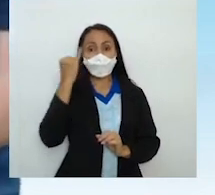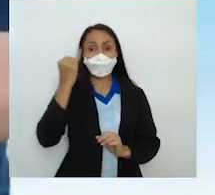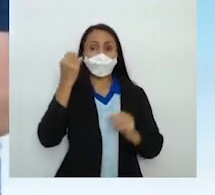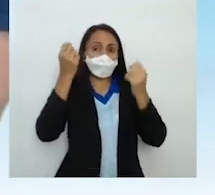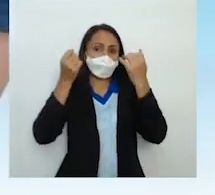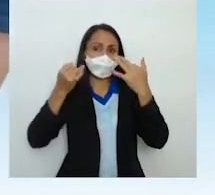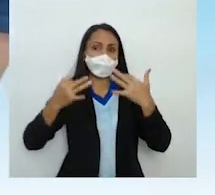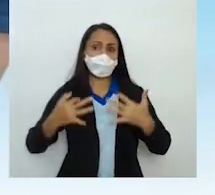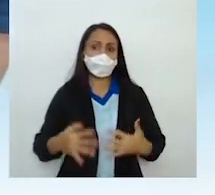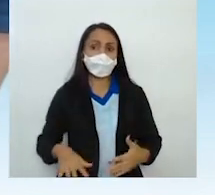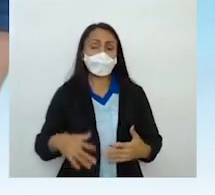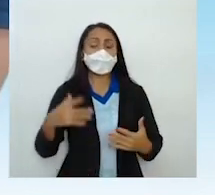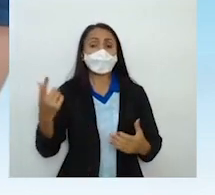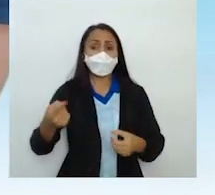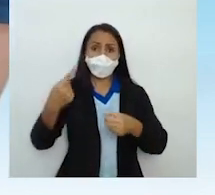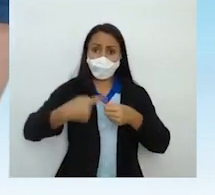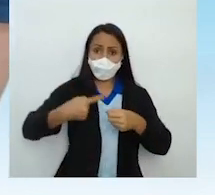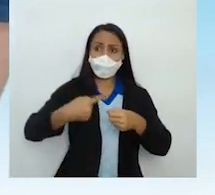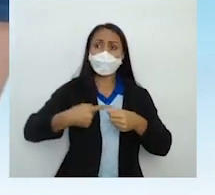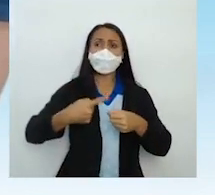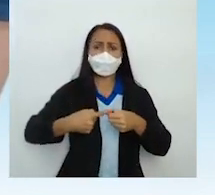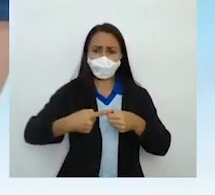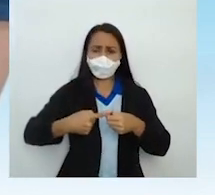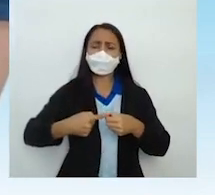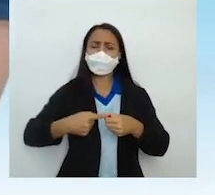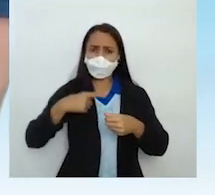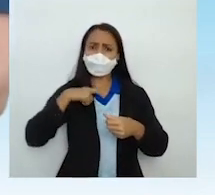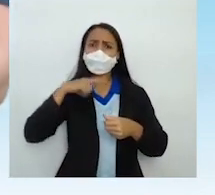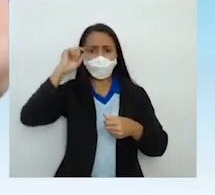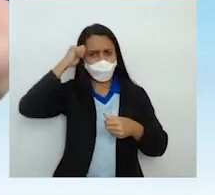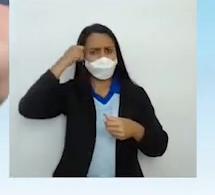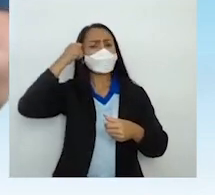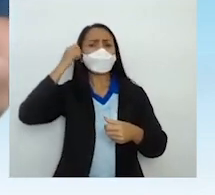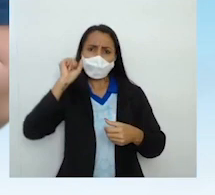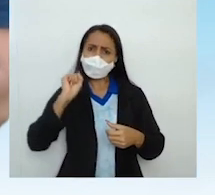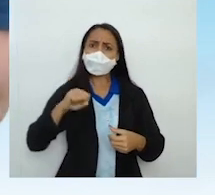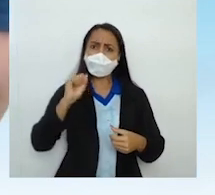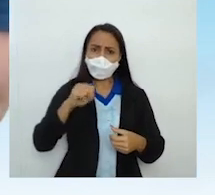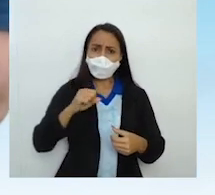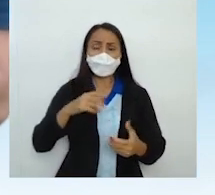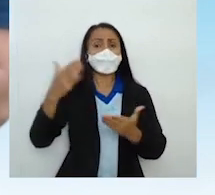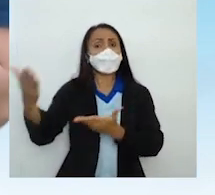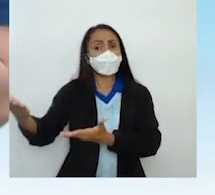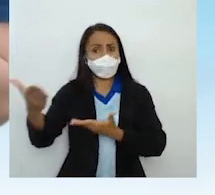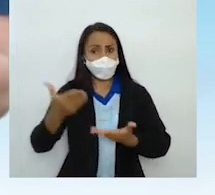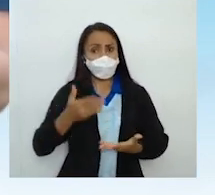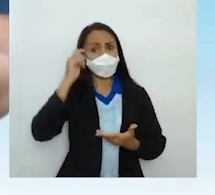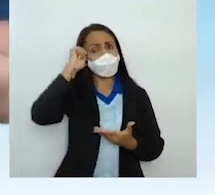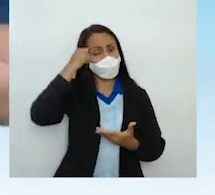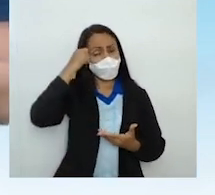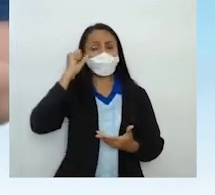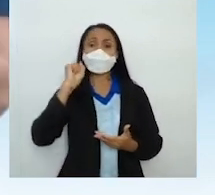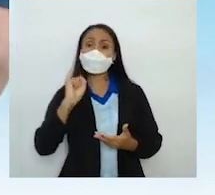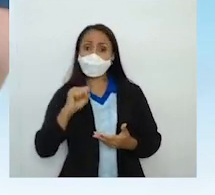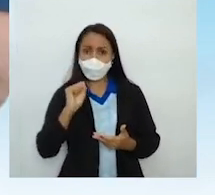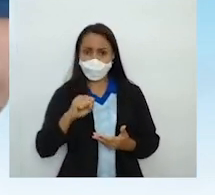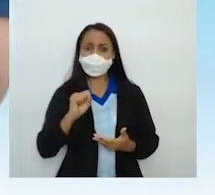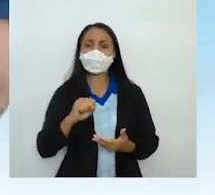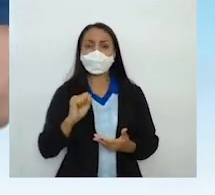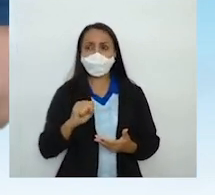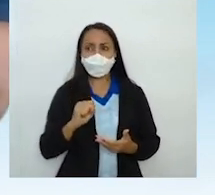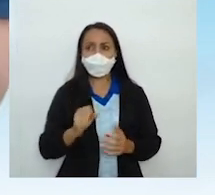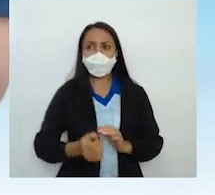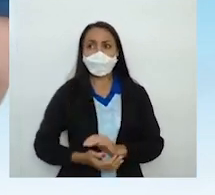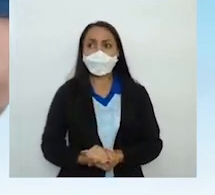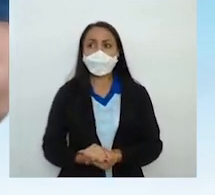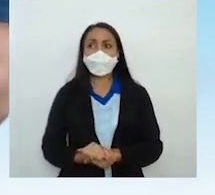também do interior também tiveram, não é isso? Veja, nós recebíamos esses escravos, né? Nós recebíamos pelo Porto